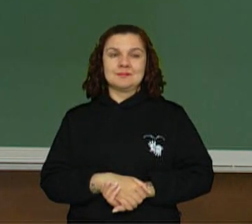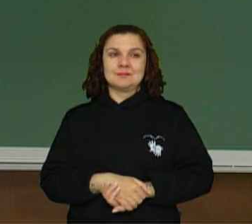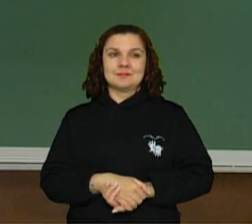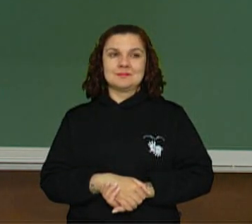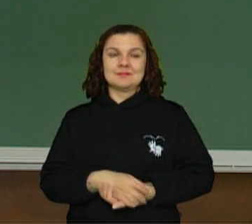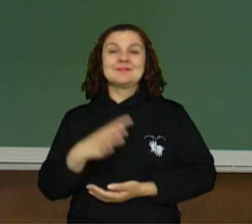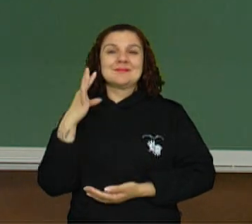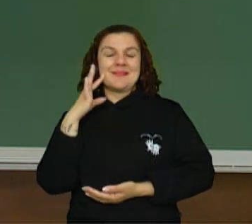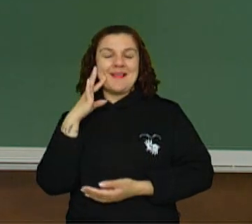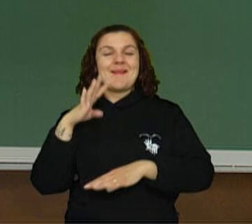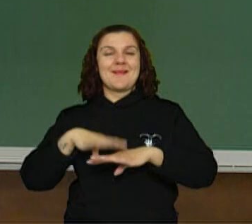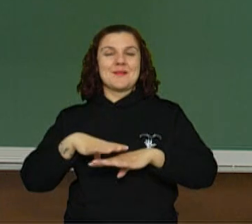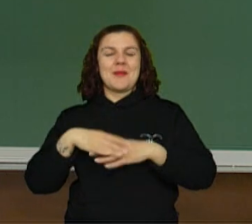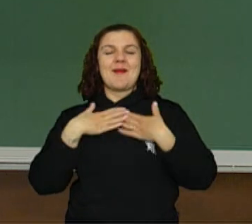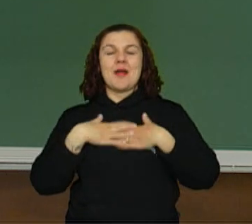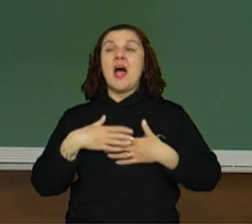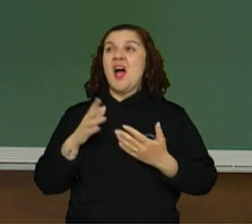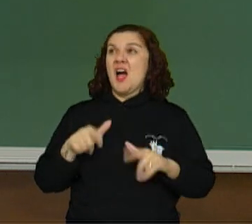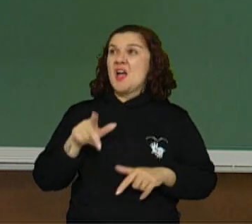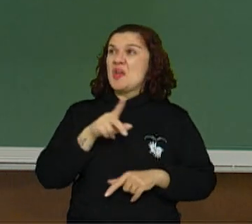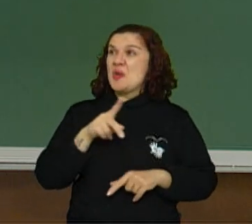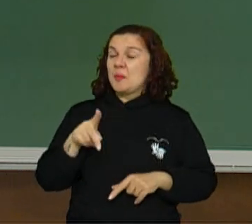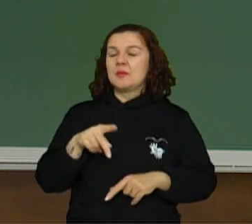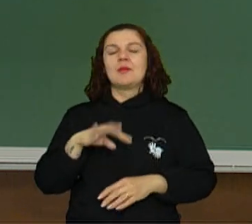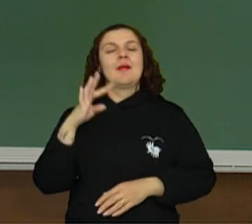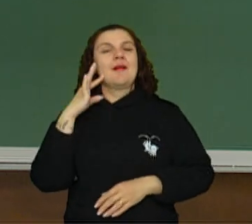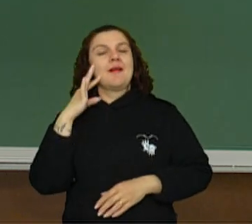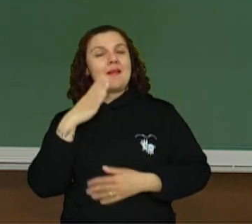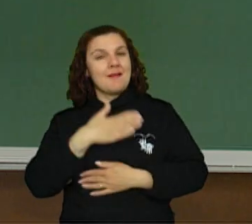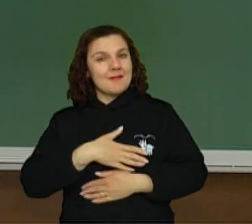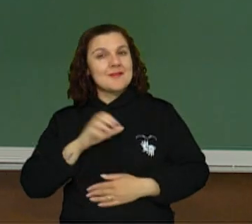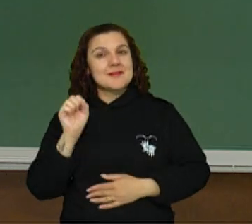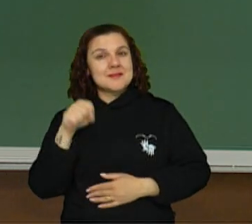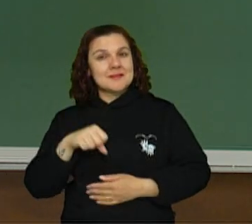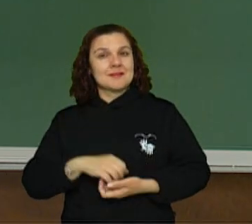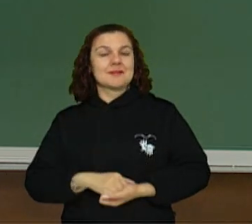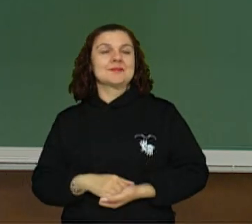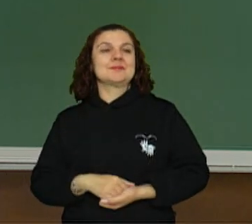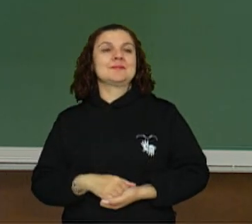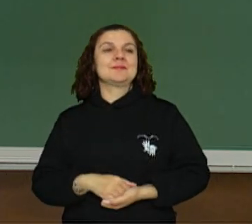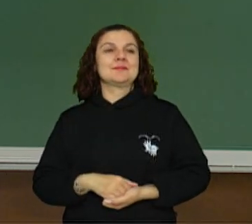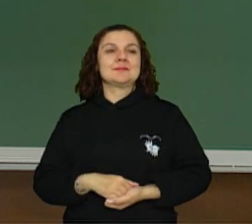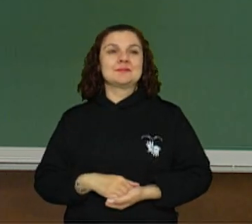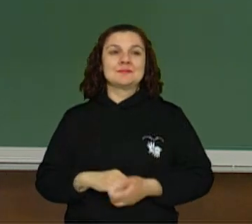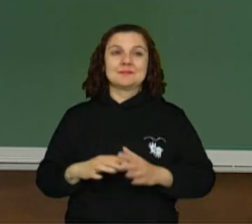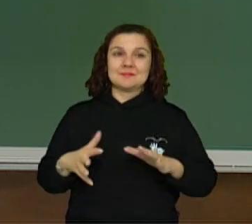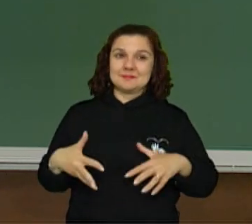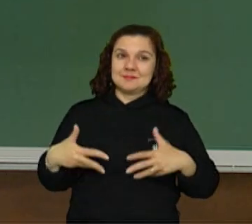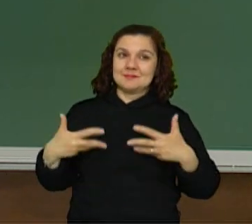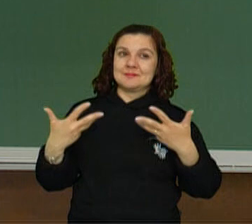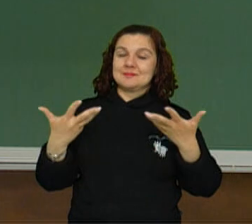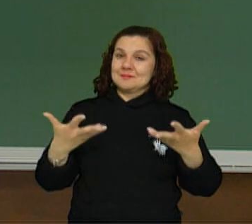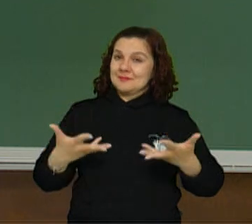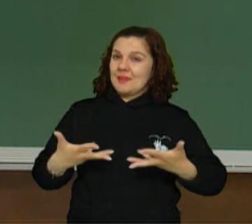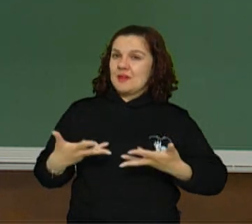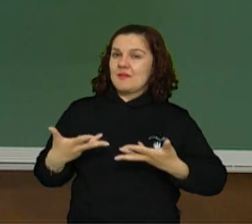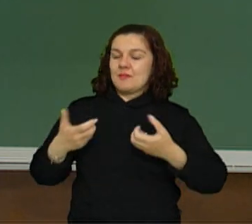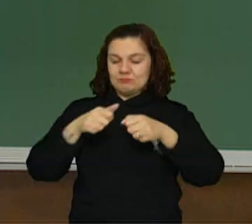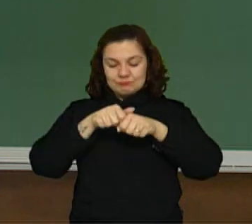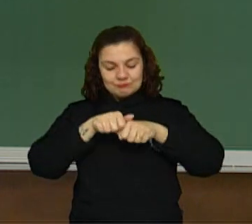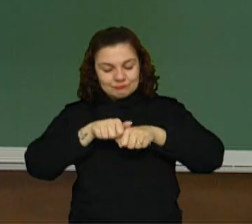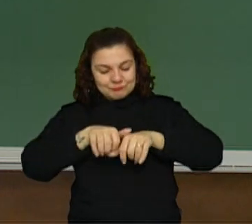Gostosa essa matéria, né? Ai, professora, não, ela é gostosa mesmo. Você vai assim, nossa, ramificando assim, você vai vendo